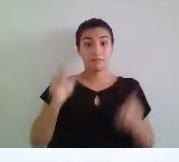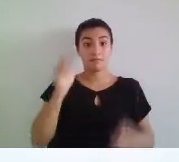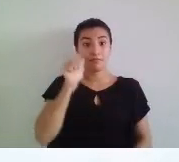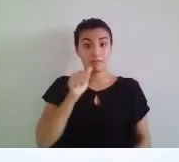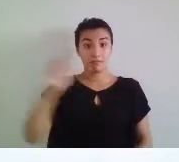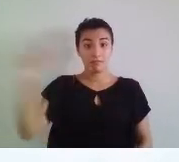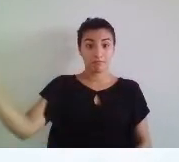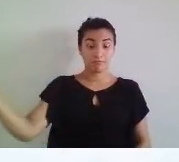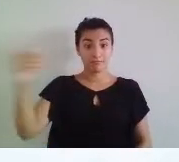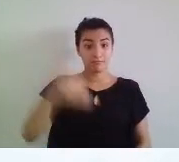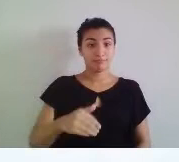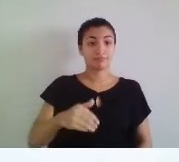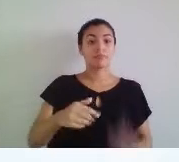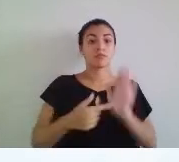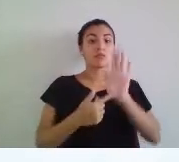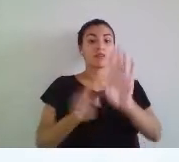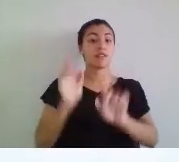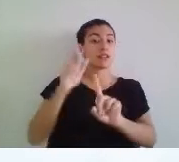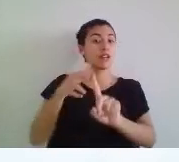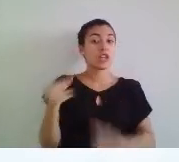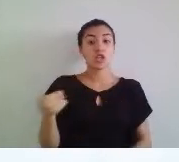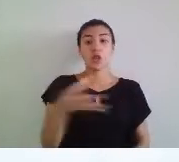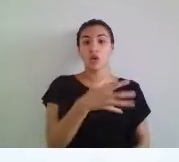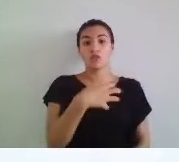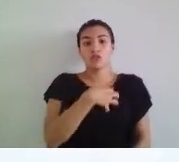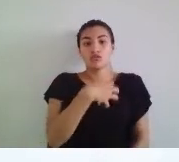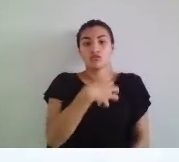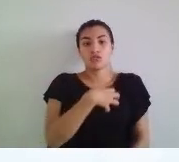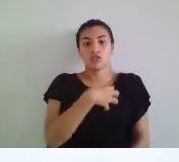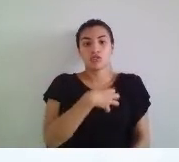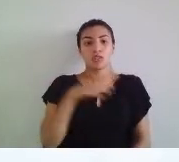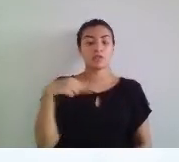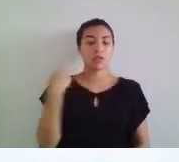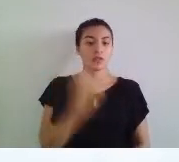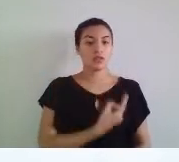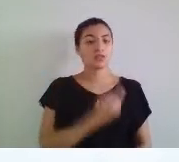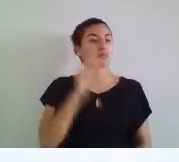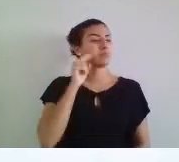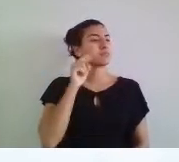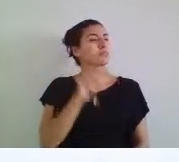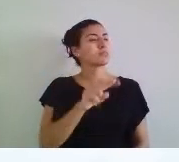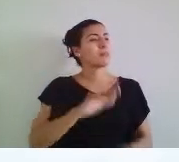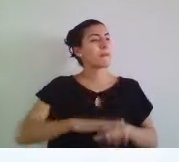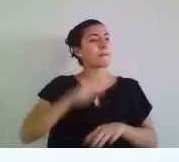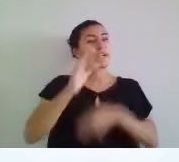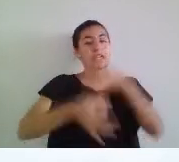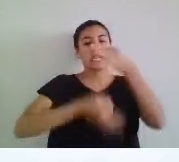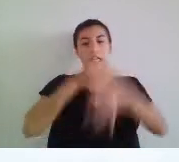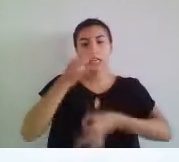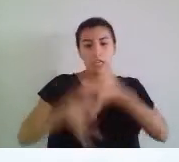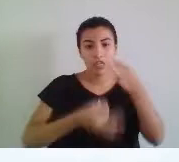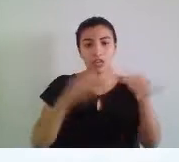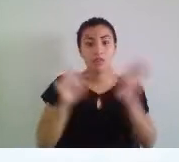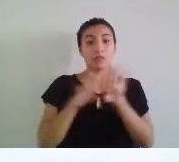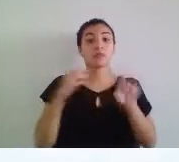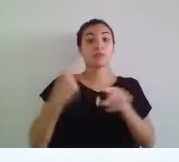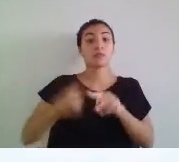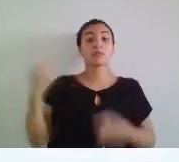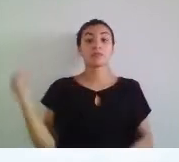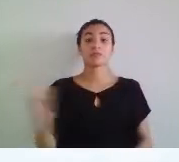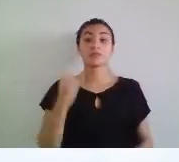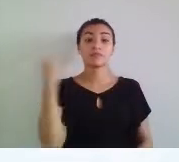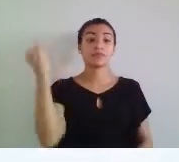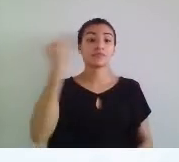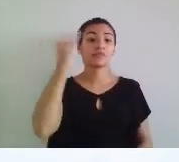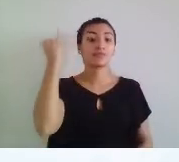um referencial novo, uma forma para nós termos um olhar ainda mais crítico, porque é importante a gente não